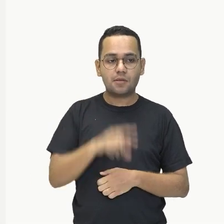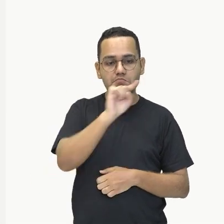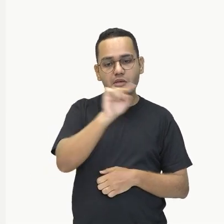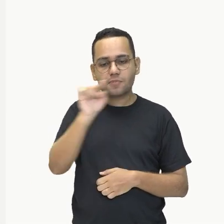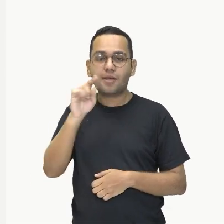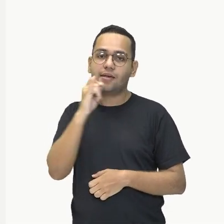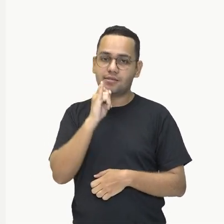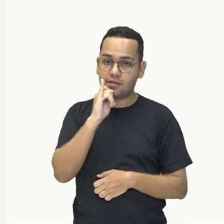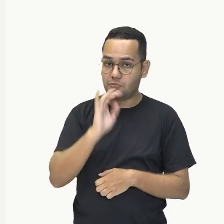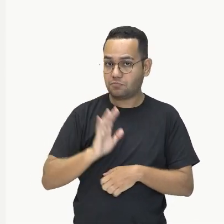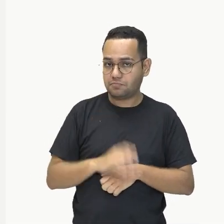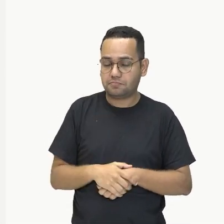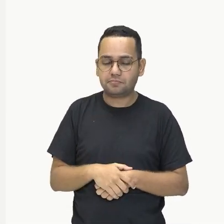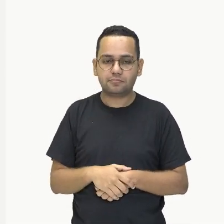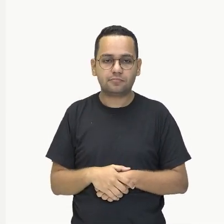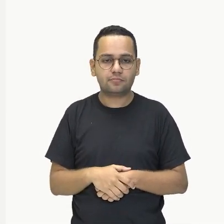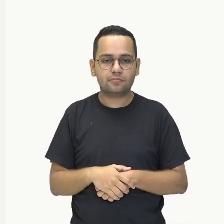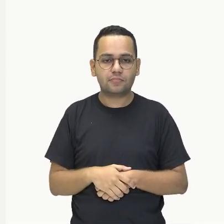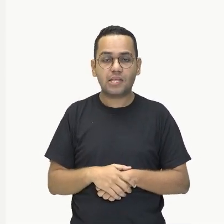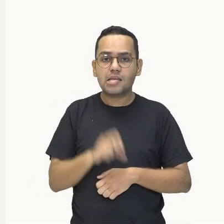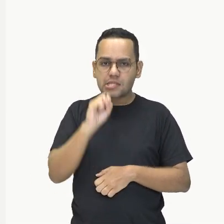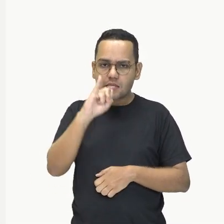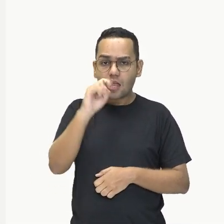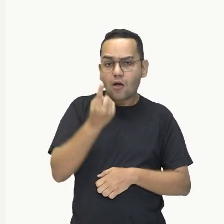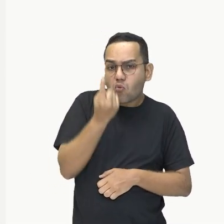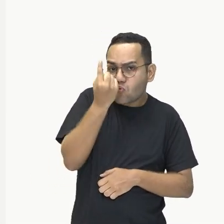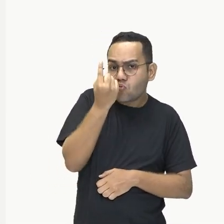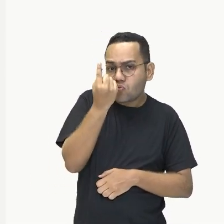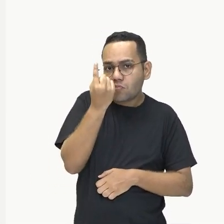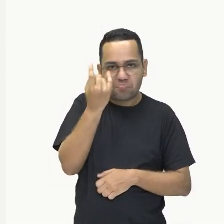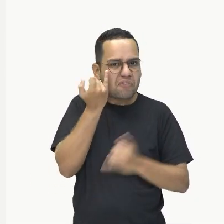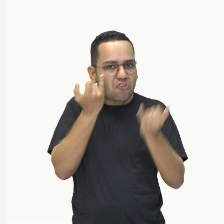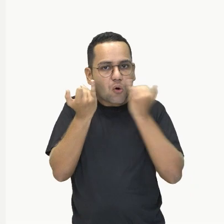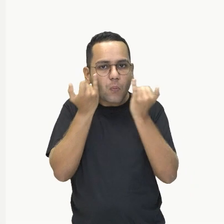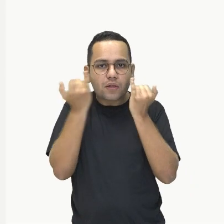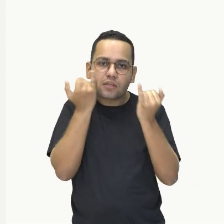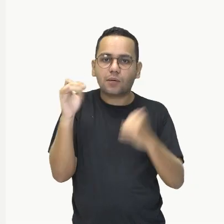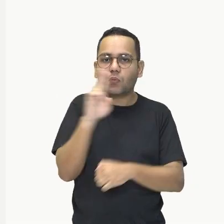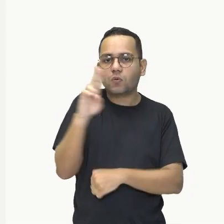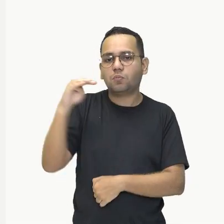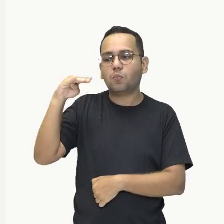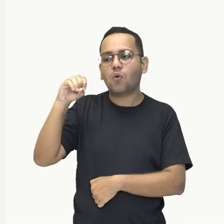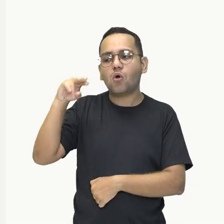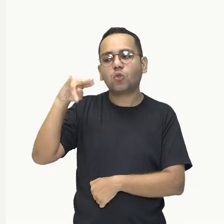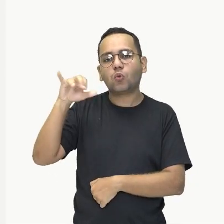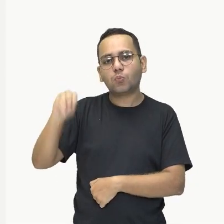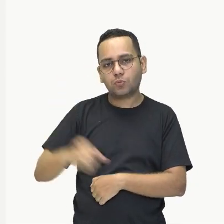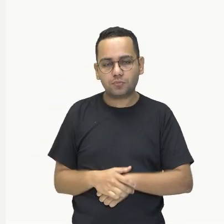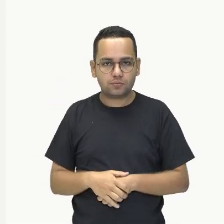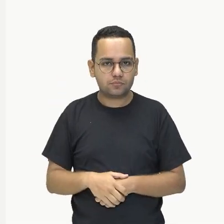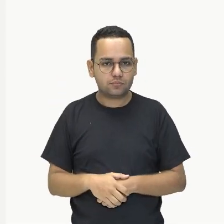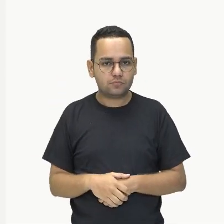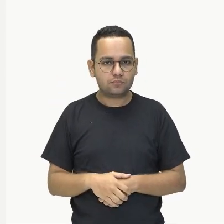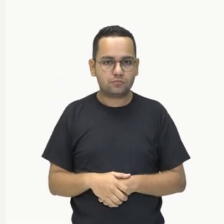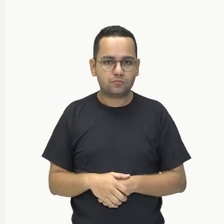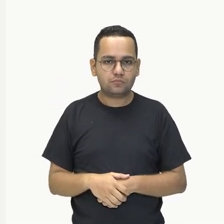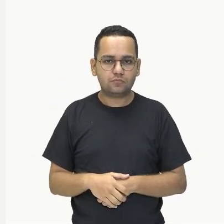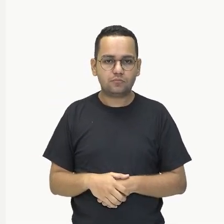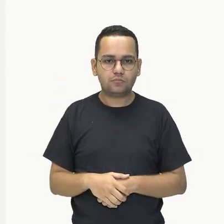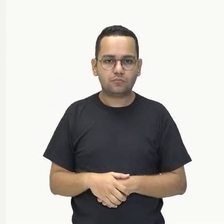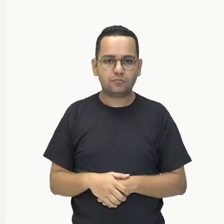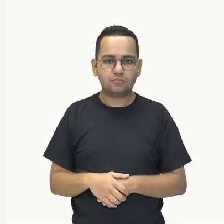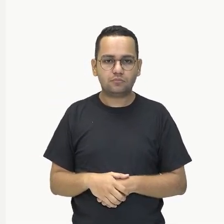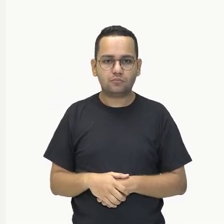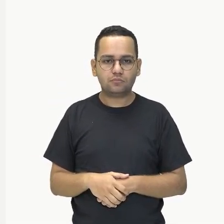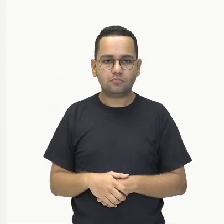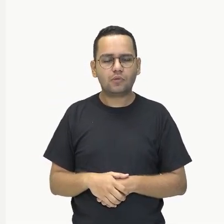Tá? Quando eu tenho apenas um termo, é um monômio. Tá? Não confundam um termo com uma